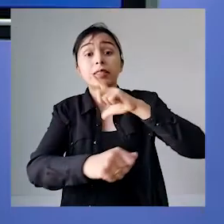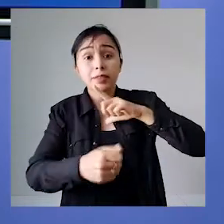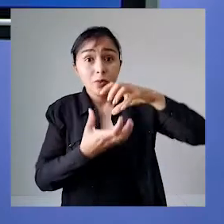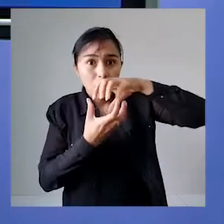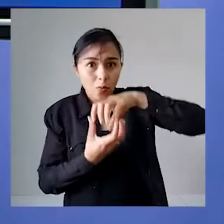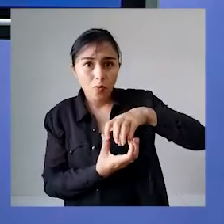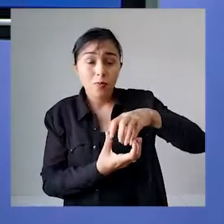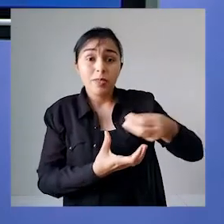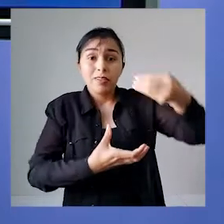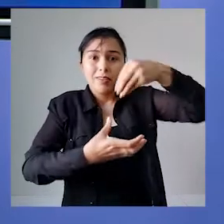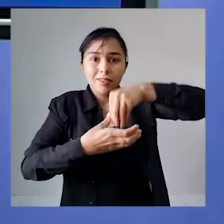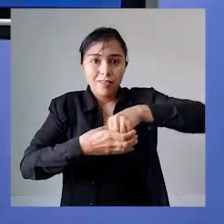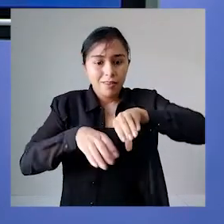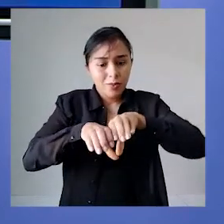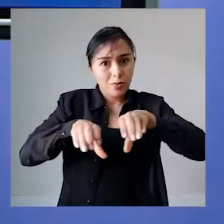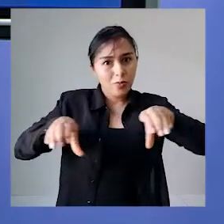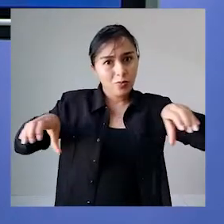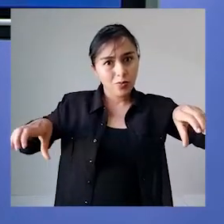liberado.